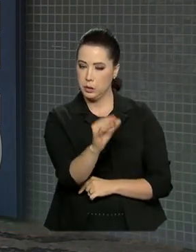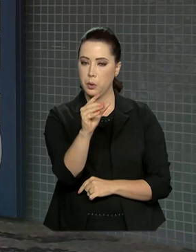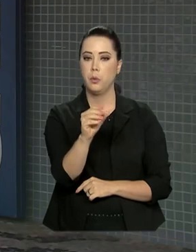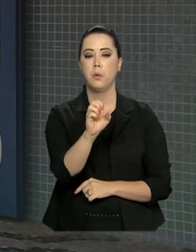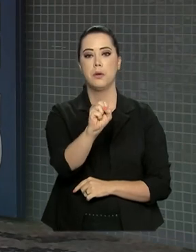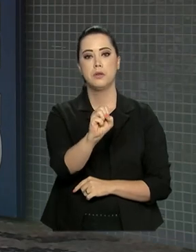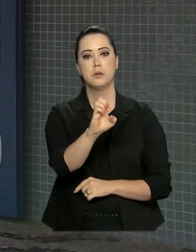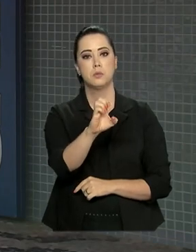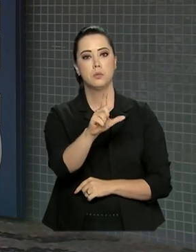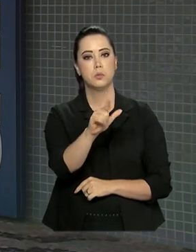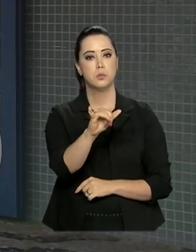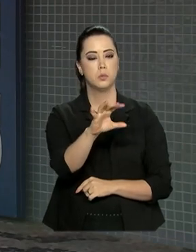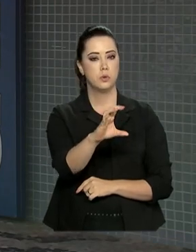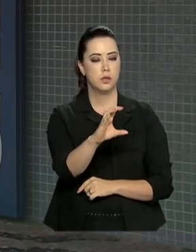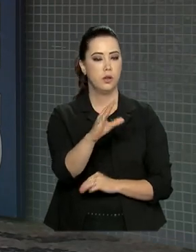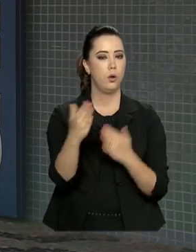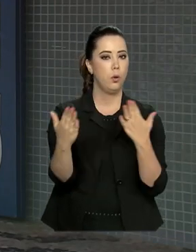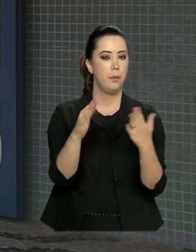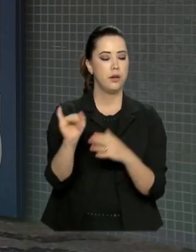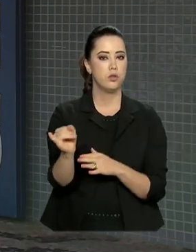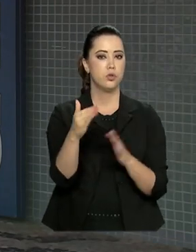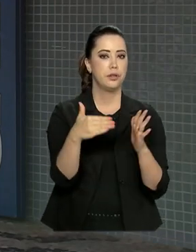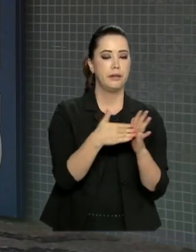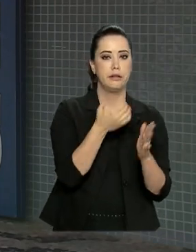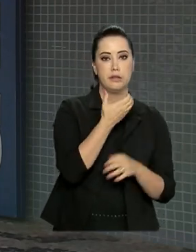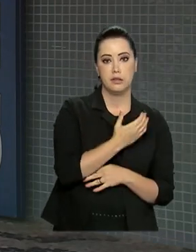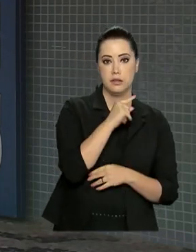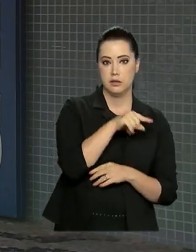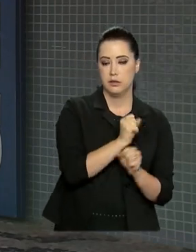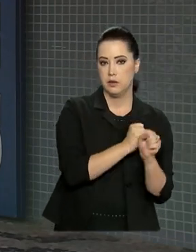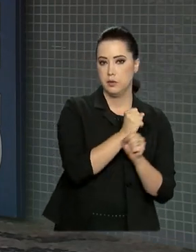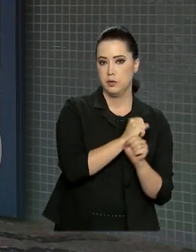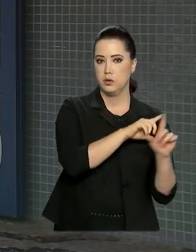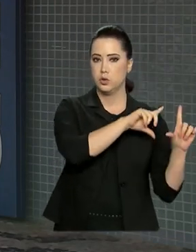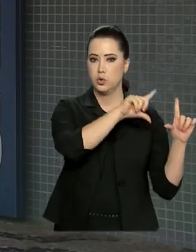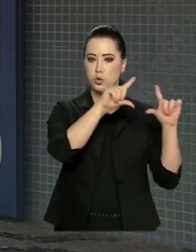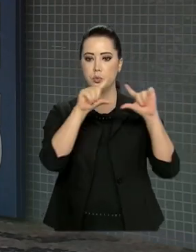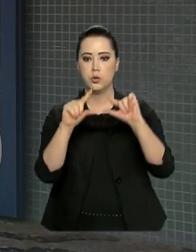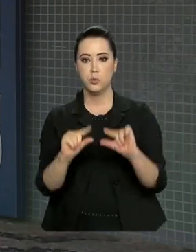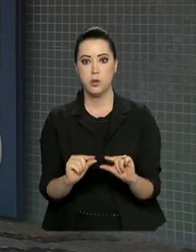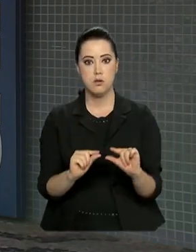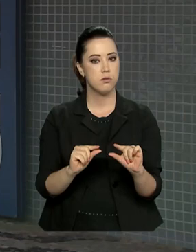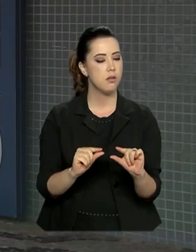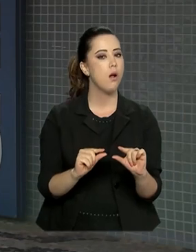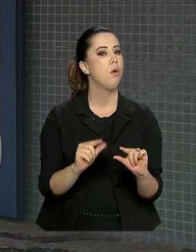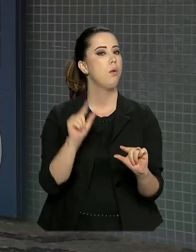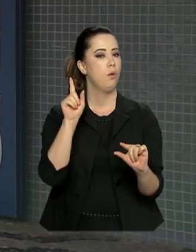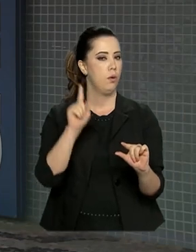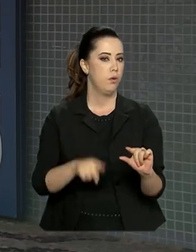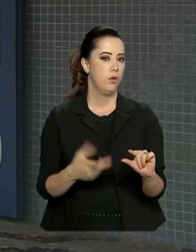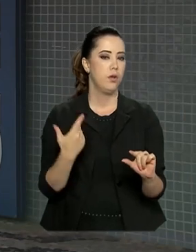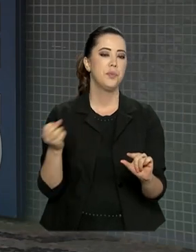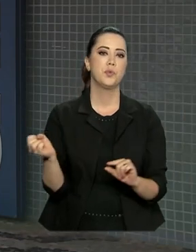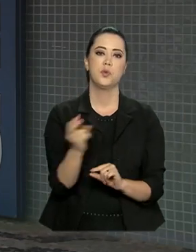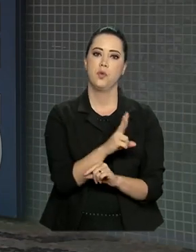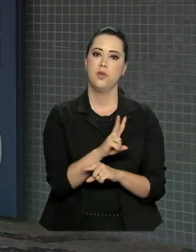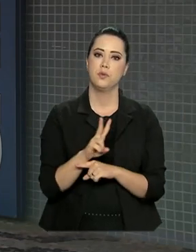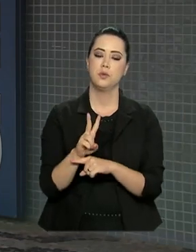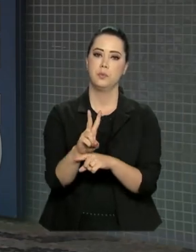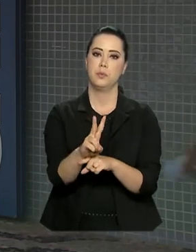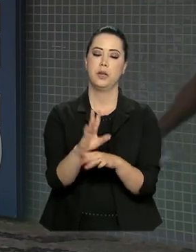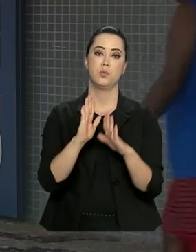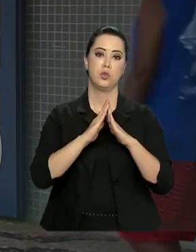Selic no período de janeiro a dezembro deste ano. A redução mais significativa será para os novos créditos